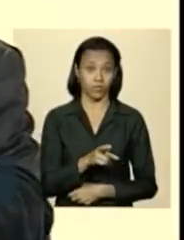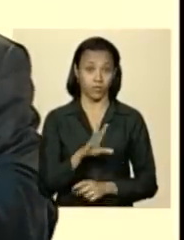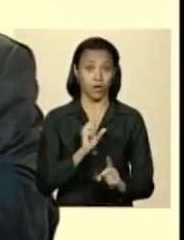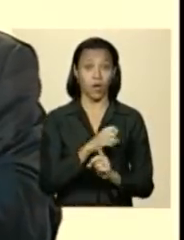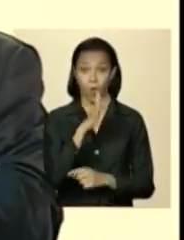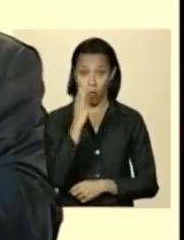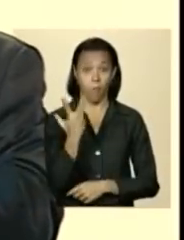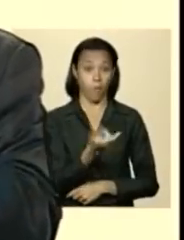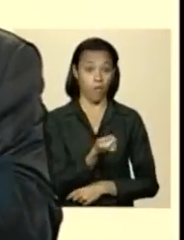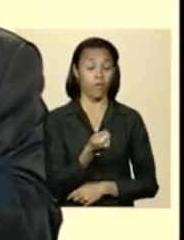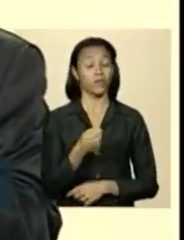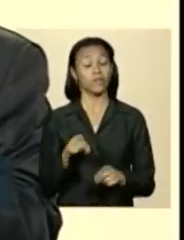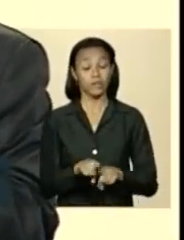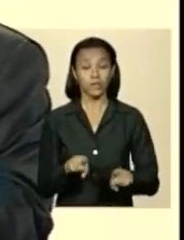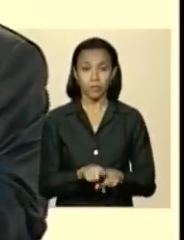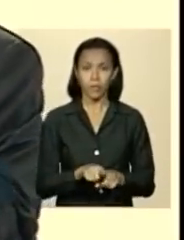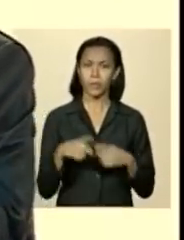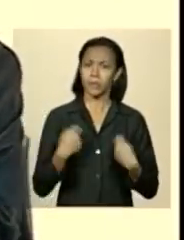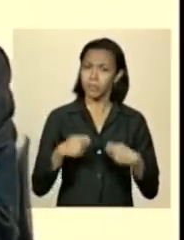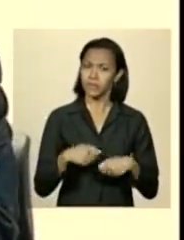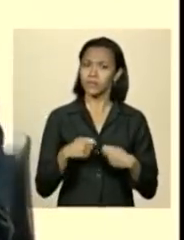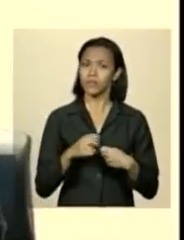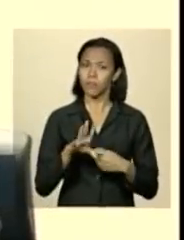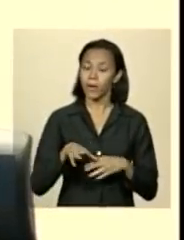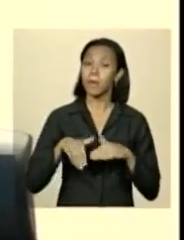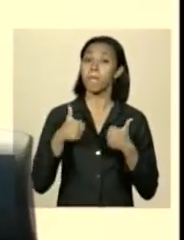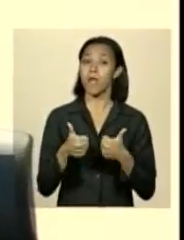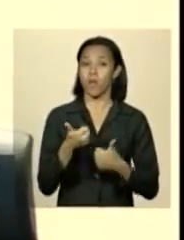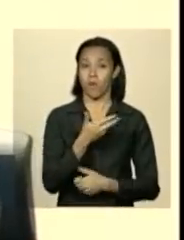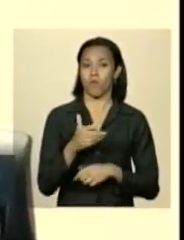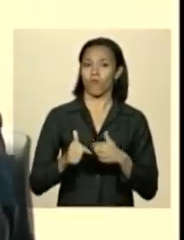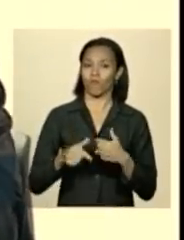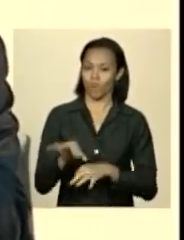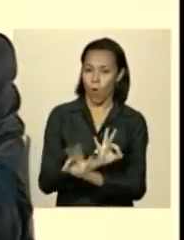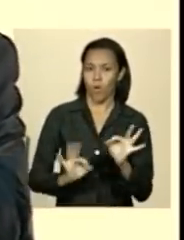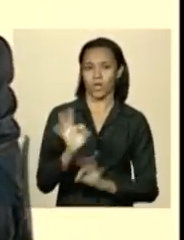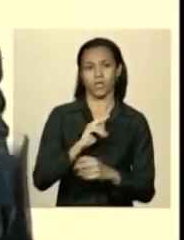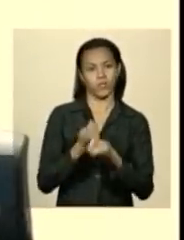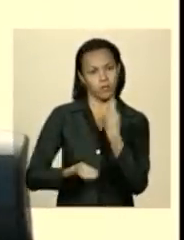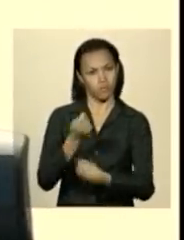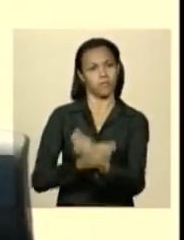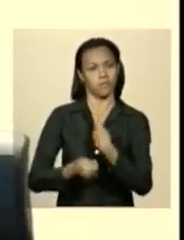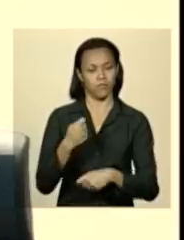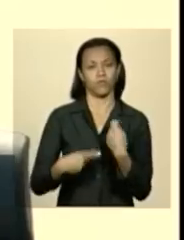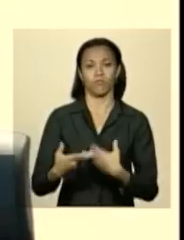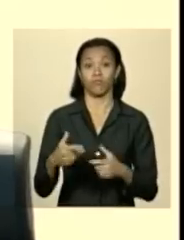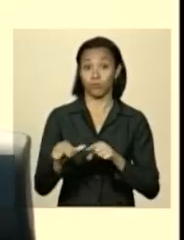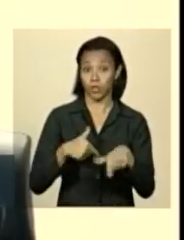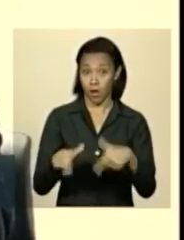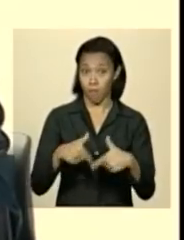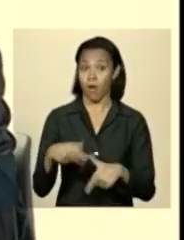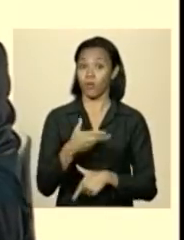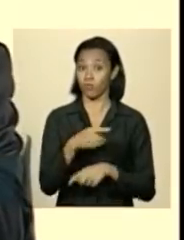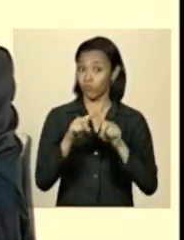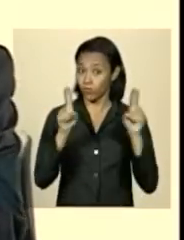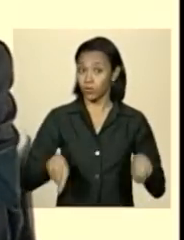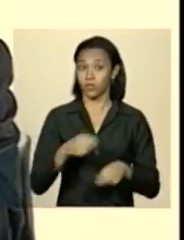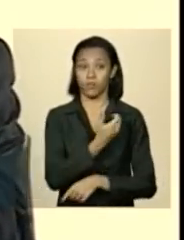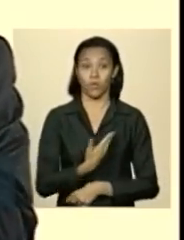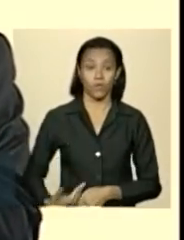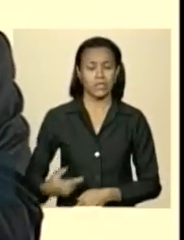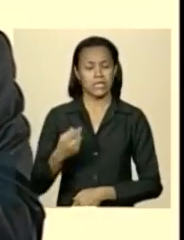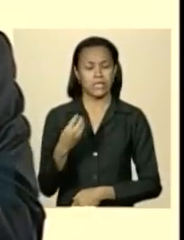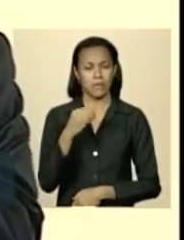e aquilo que é necessário para prover o serviço público de melhores condições de trabalho de